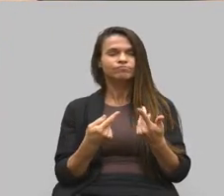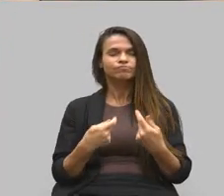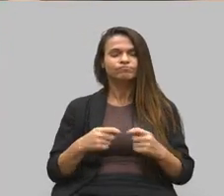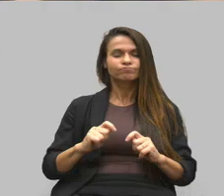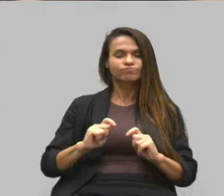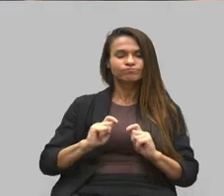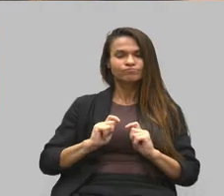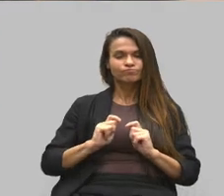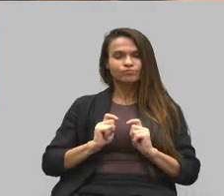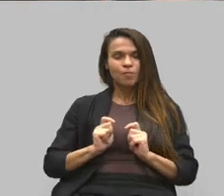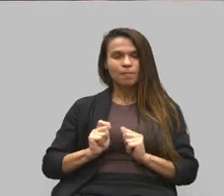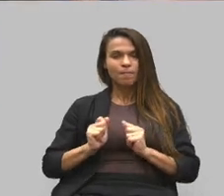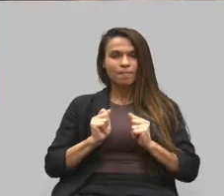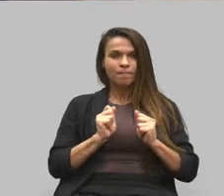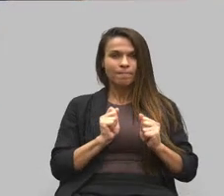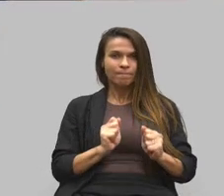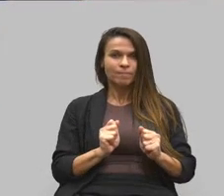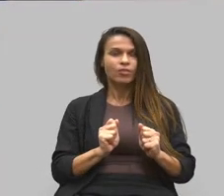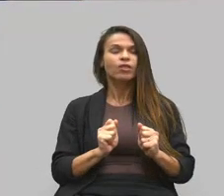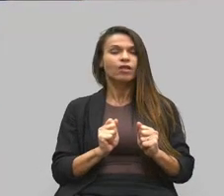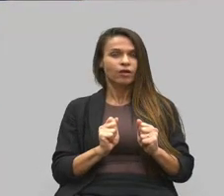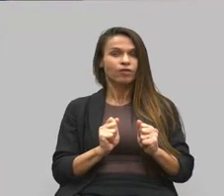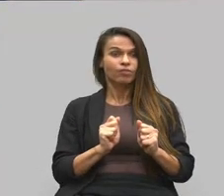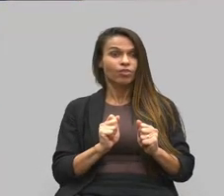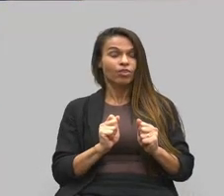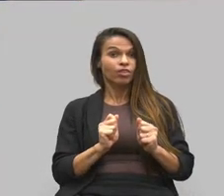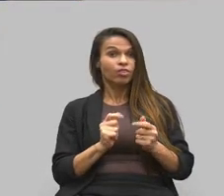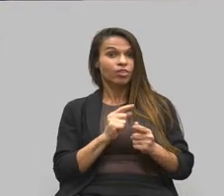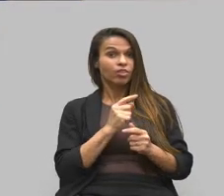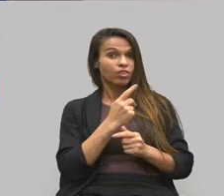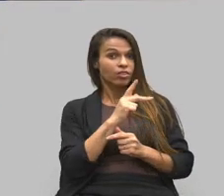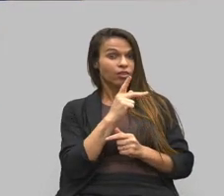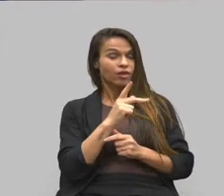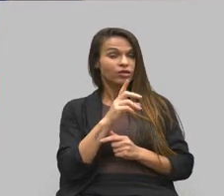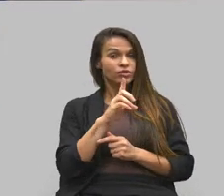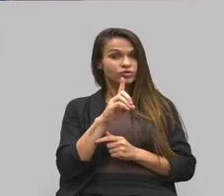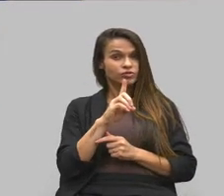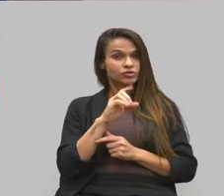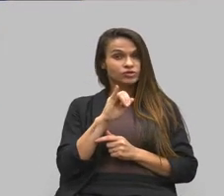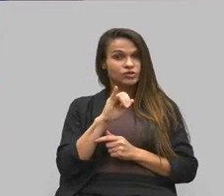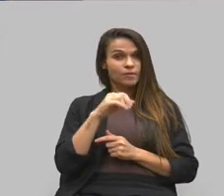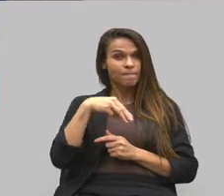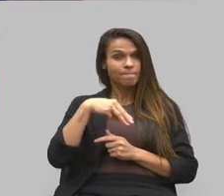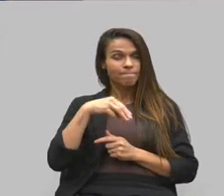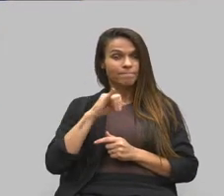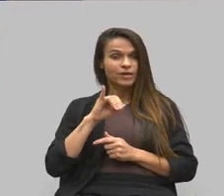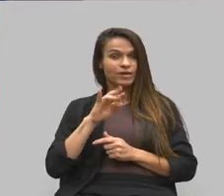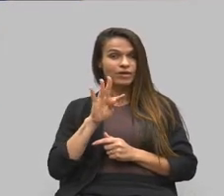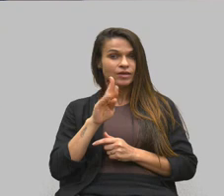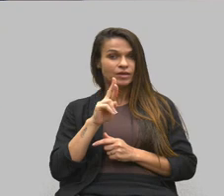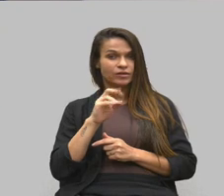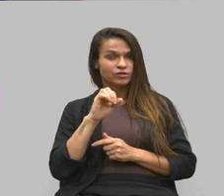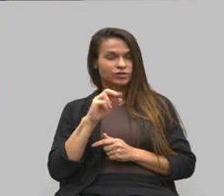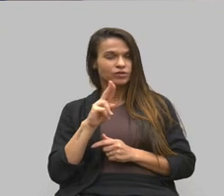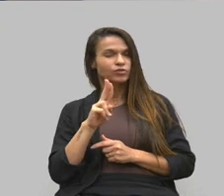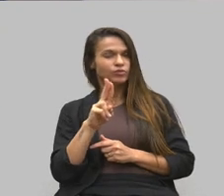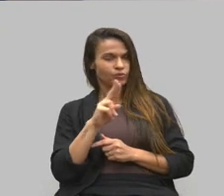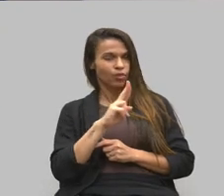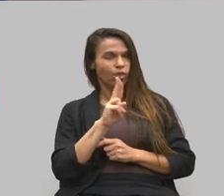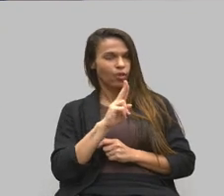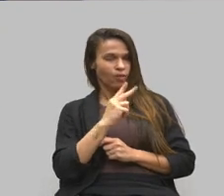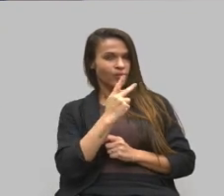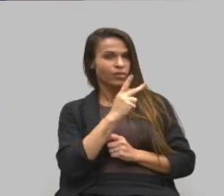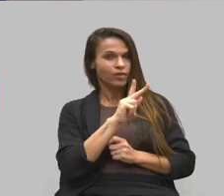potencial do dimitrios então eu venho também eu aprendo muito com vocês eu tenho certeza que eu sairei desta